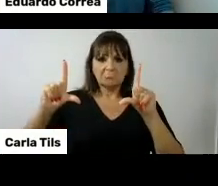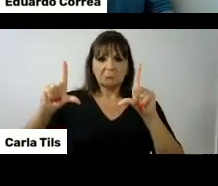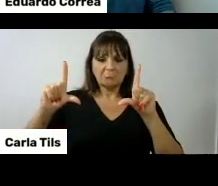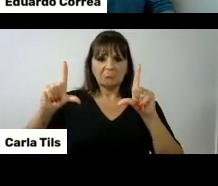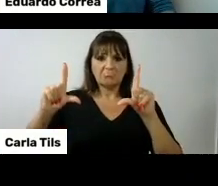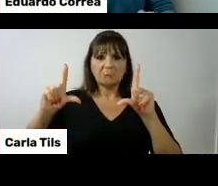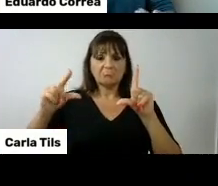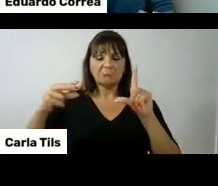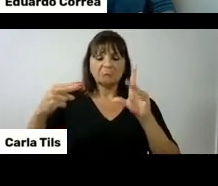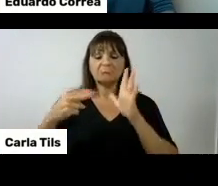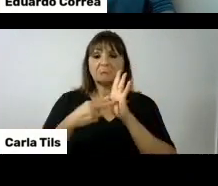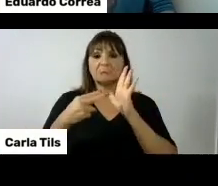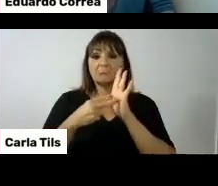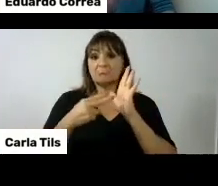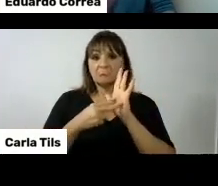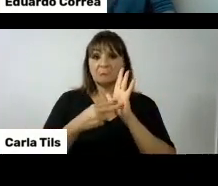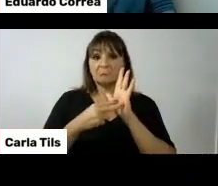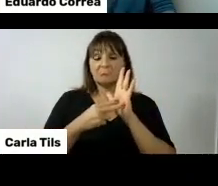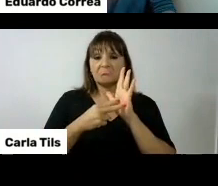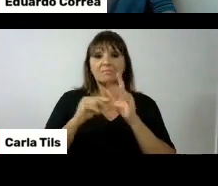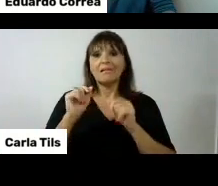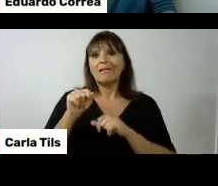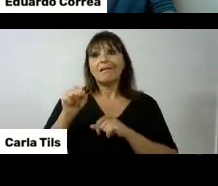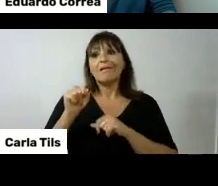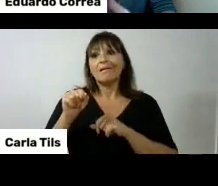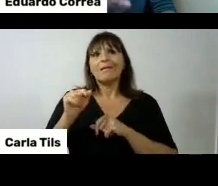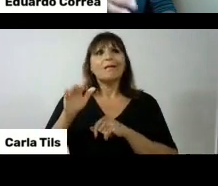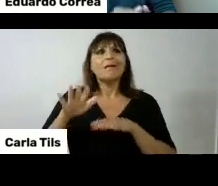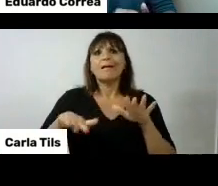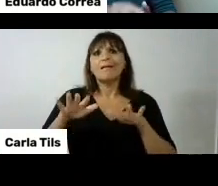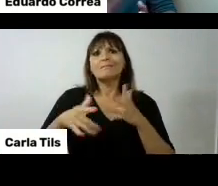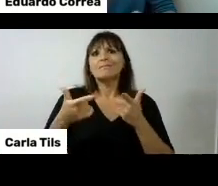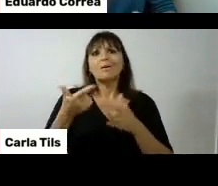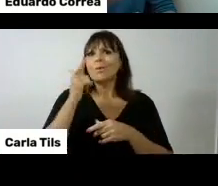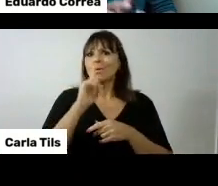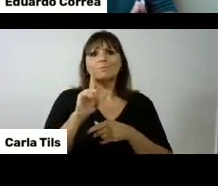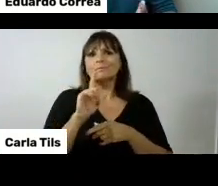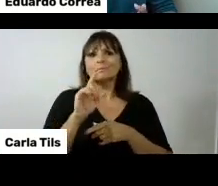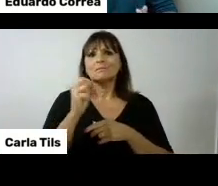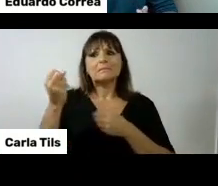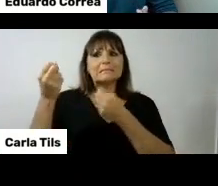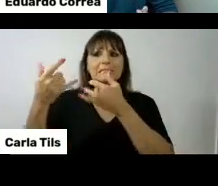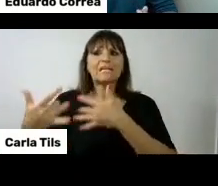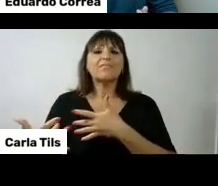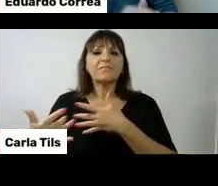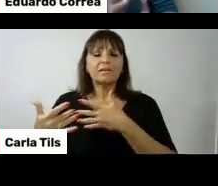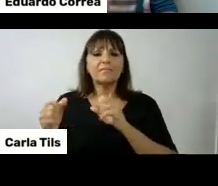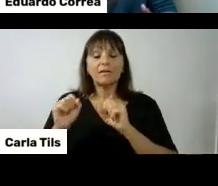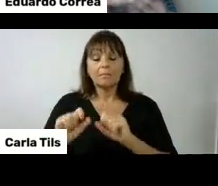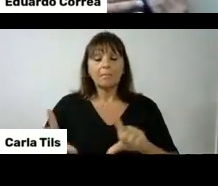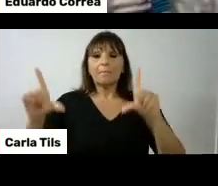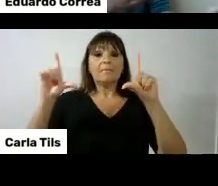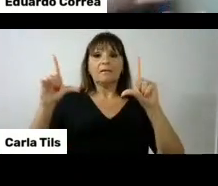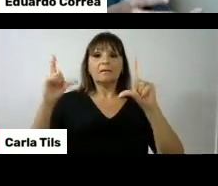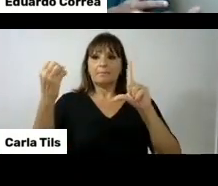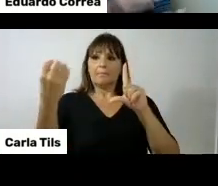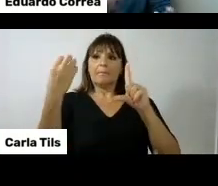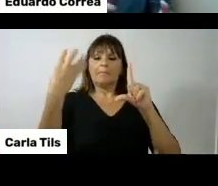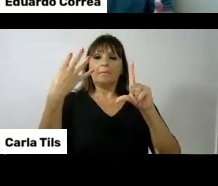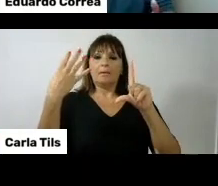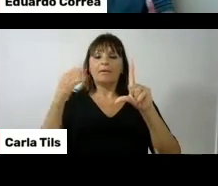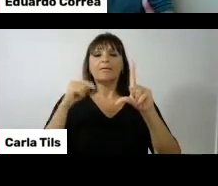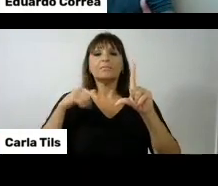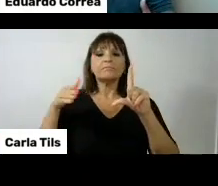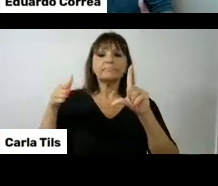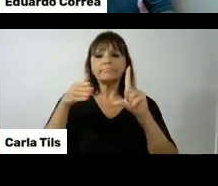consiga. O site não foi feito para descrever aquele alerta, mas você sabe que vai aparecer. Então você acabou tateando aquele caminho